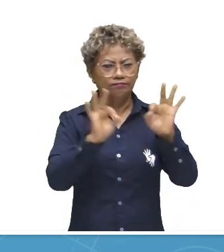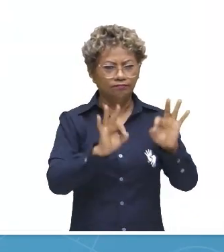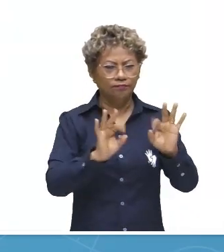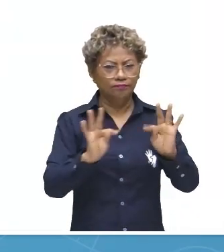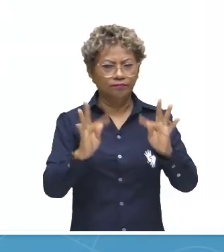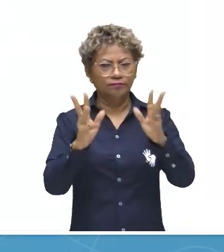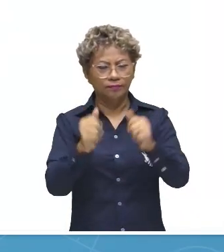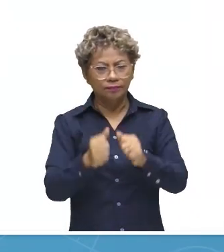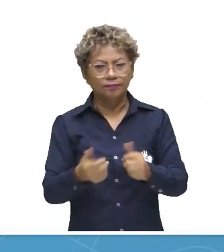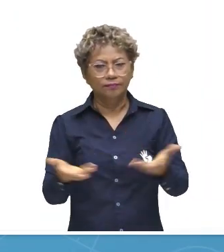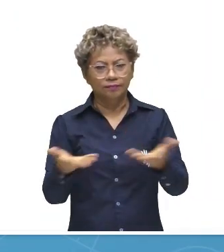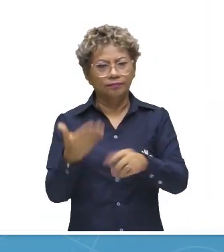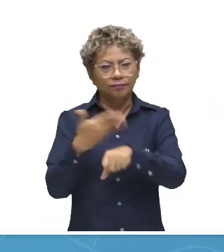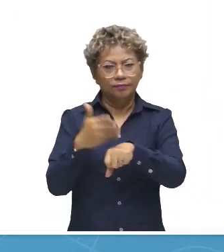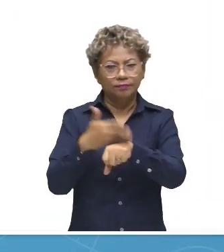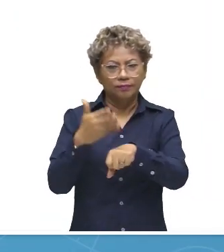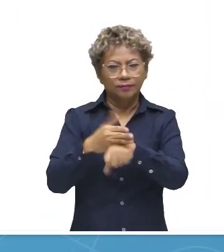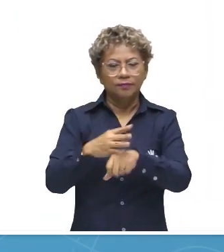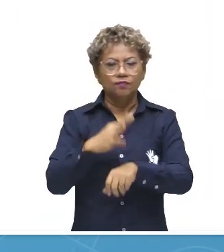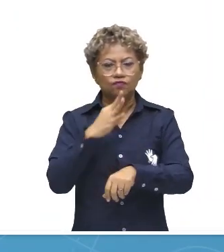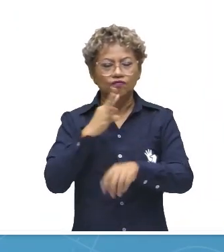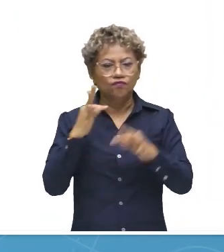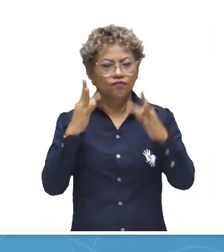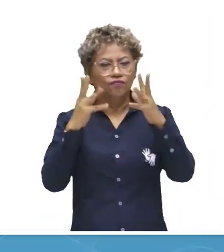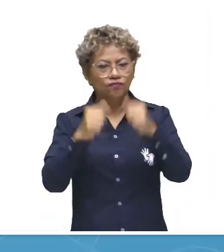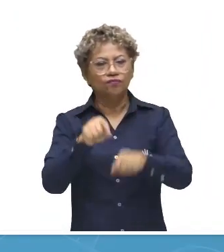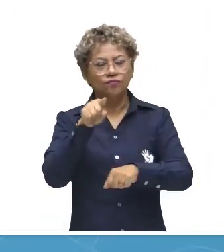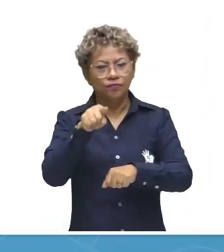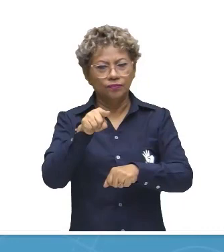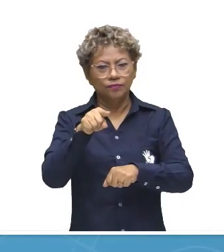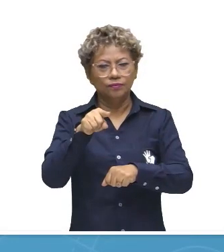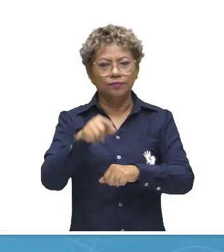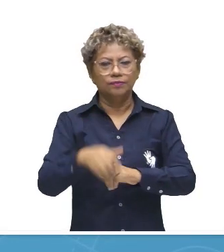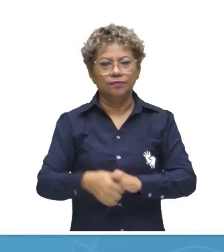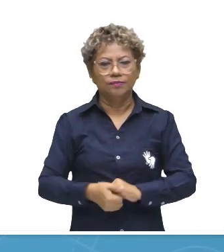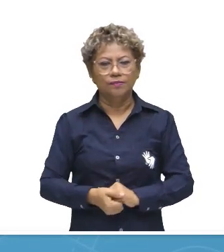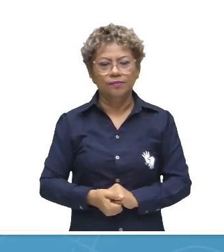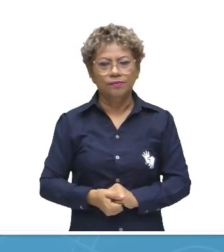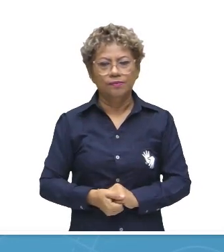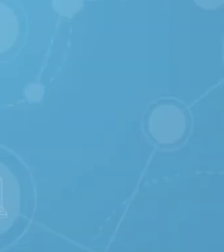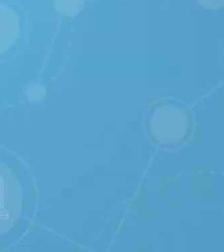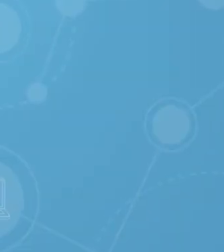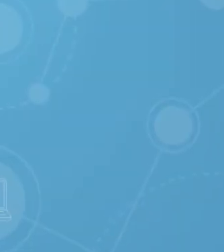aí em prática essas habilidades. É o momento da nossa DLI.